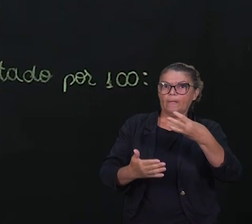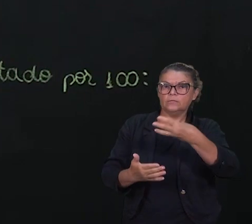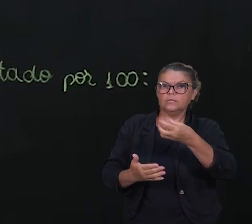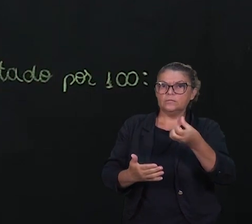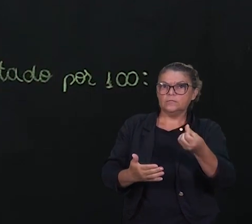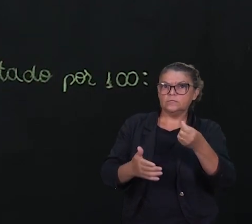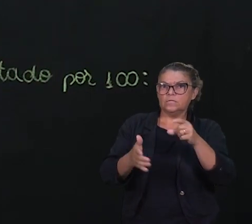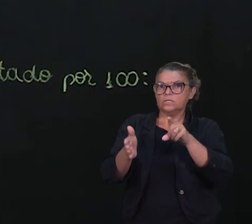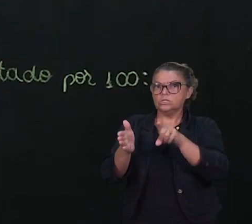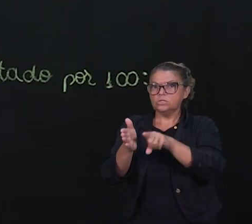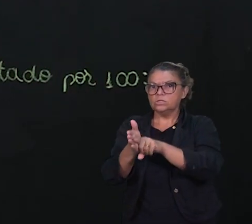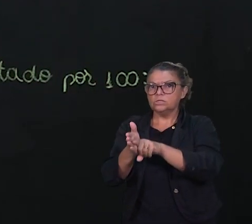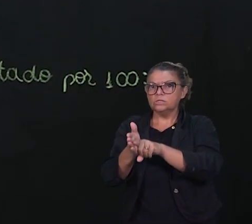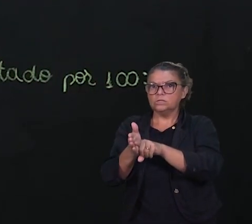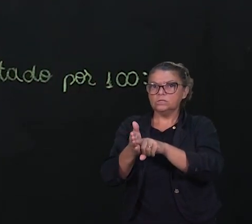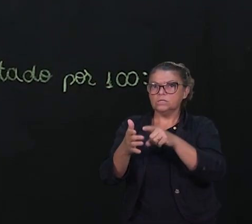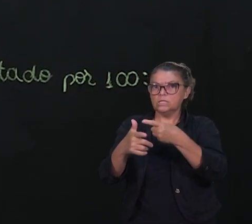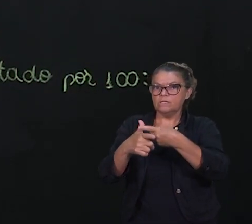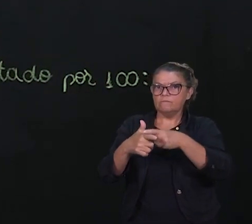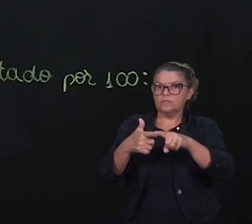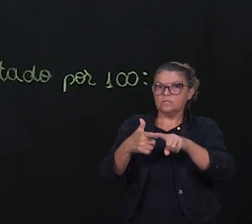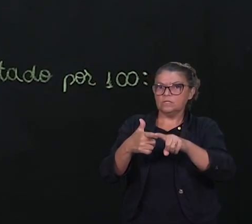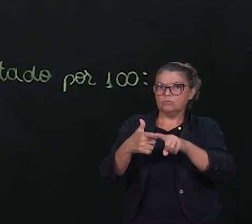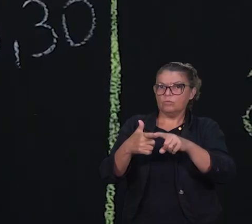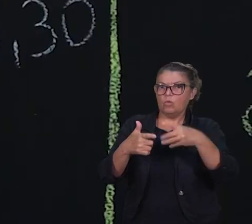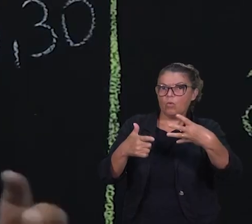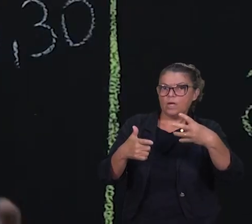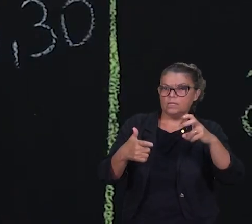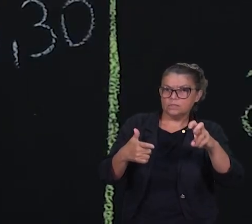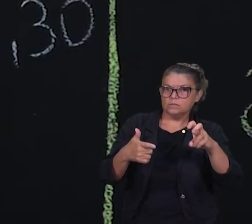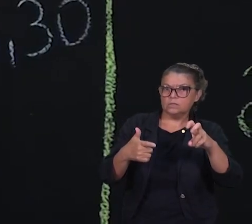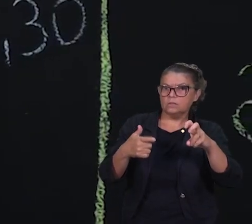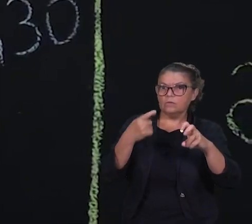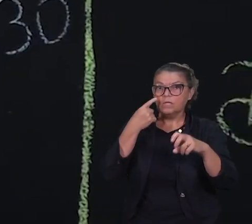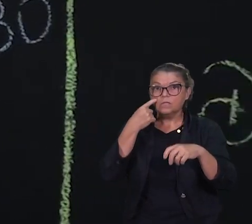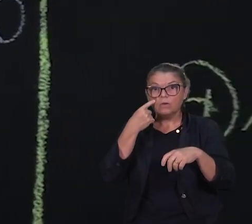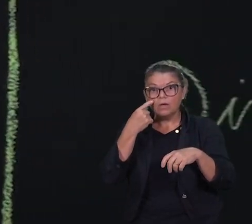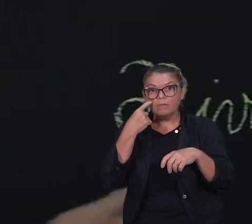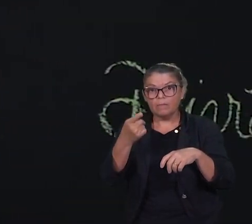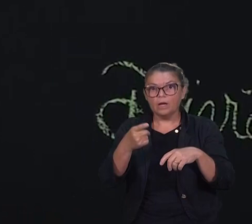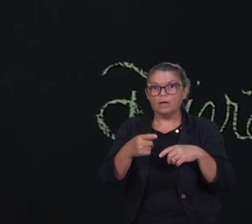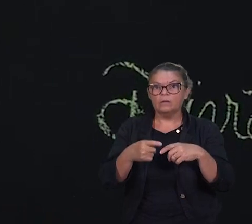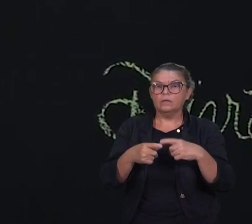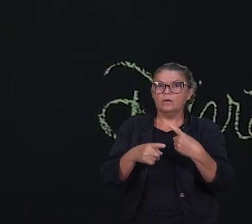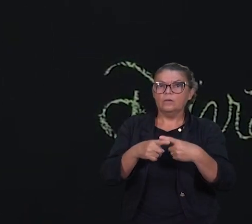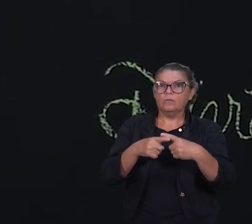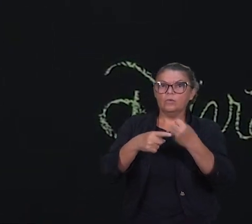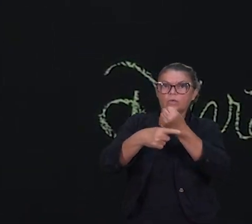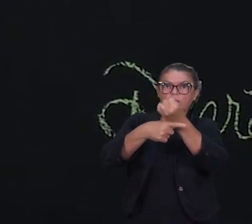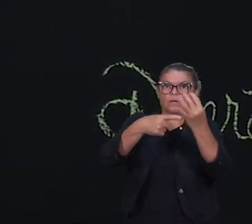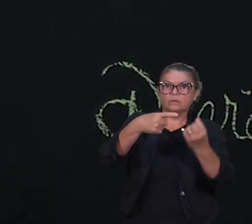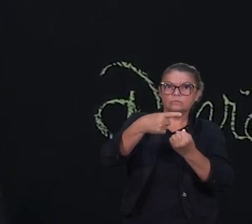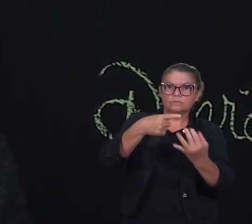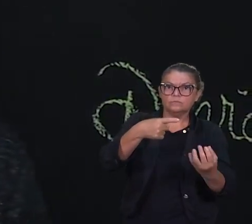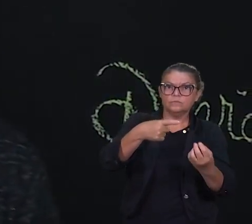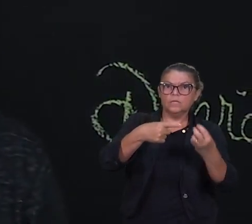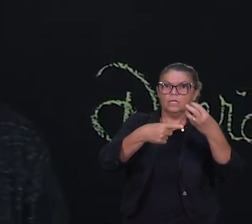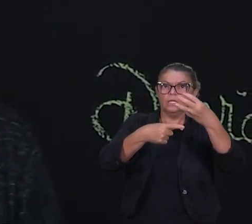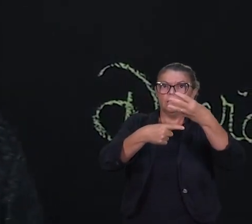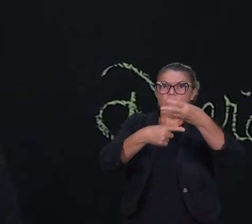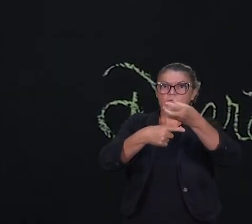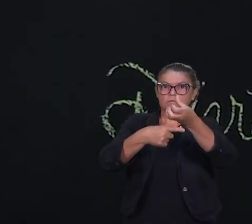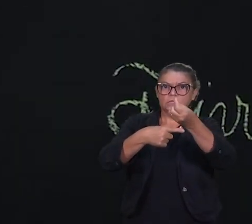36 dividido por 245. Então reparem por que a nossa fração ficou igual a 36